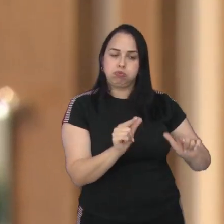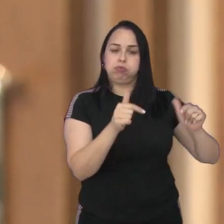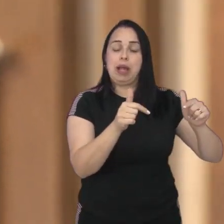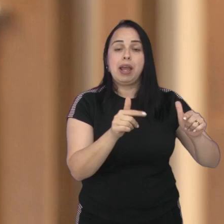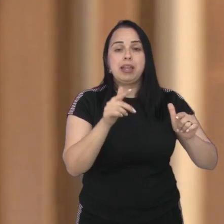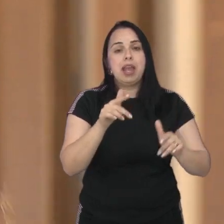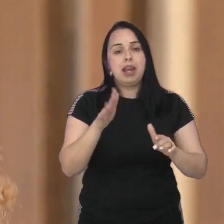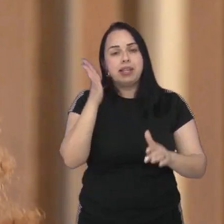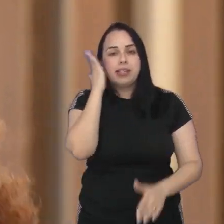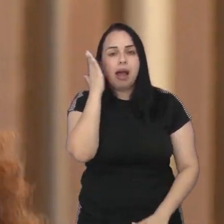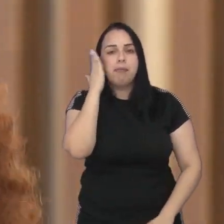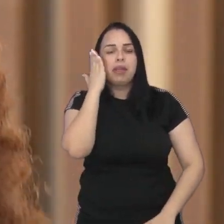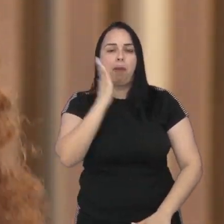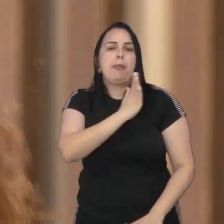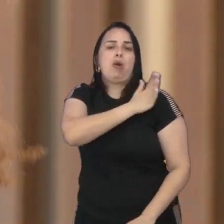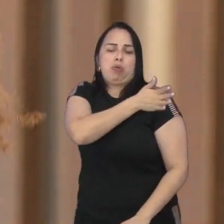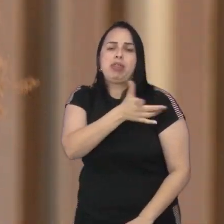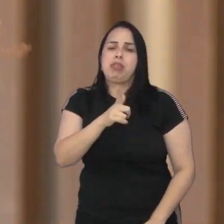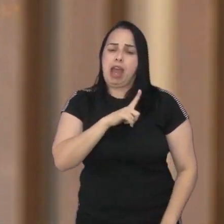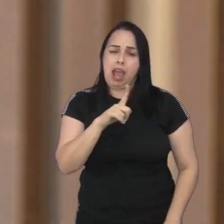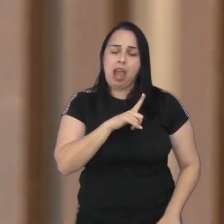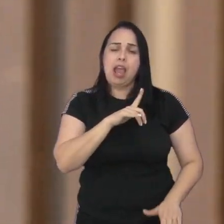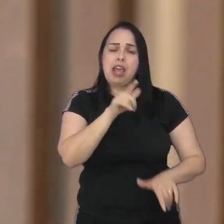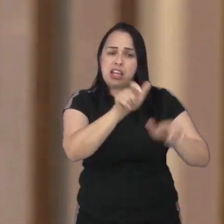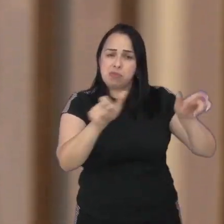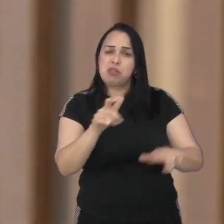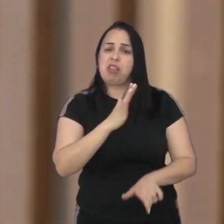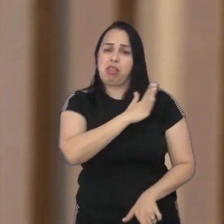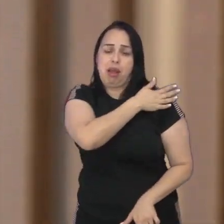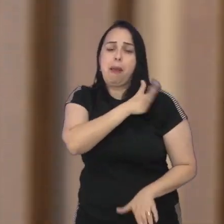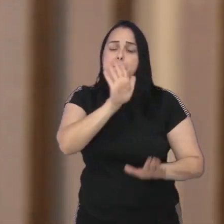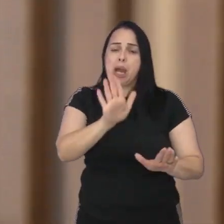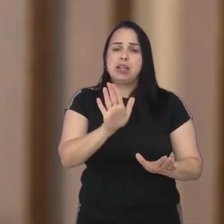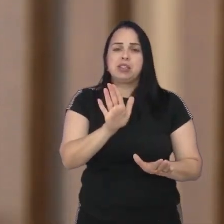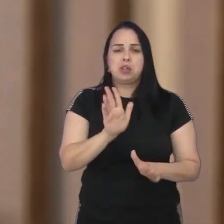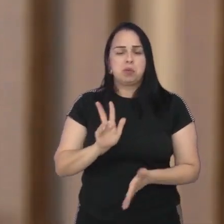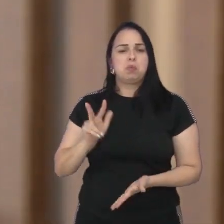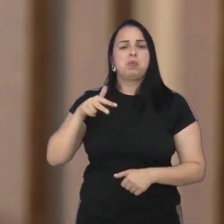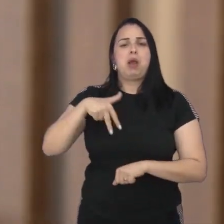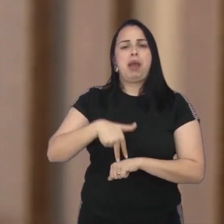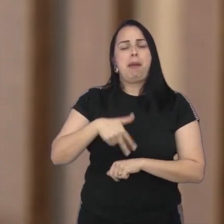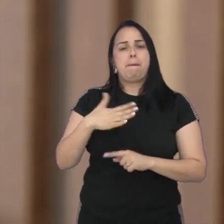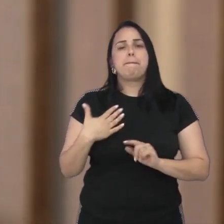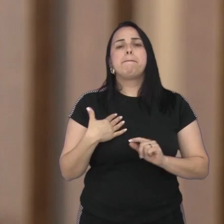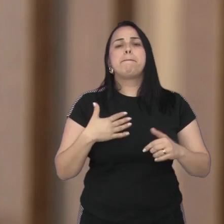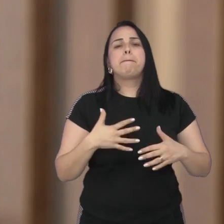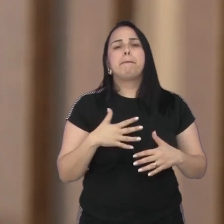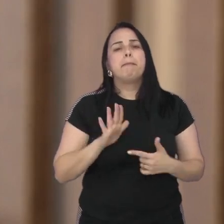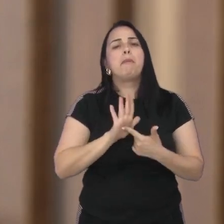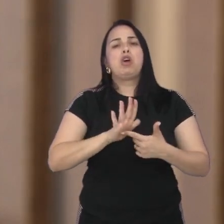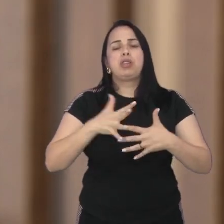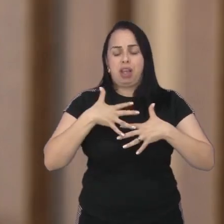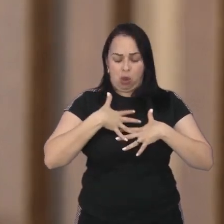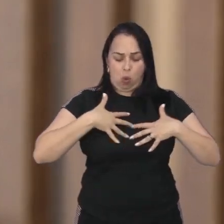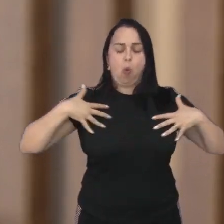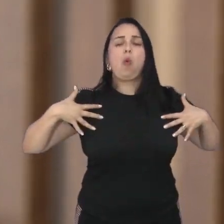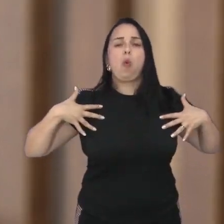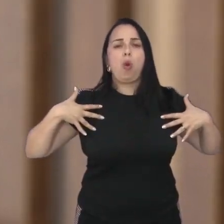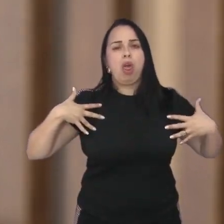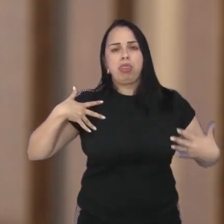Ele reconhece que o preconceito ainda existe, mas fortalece a luta ao demonstrar orgulho